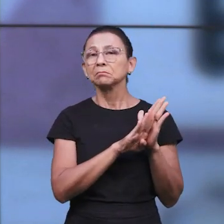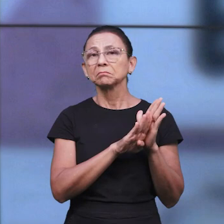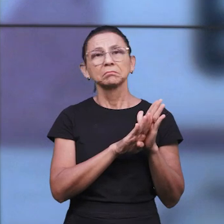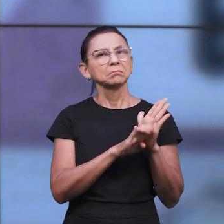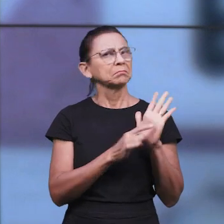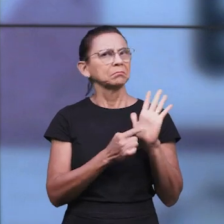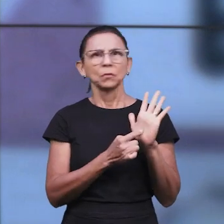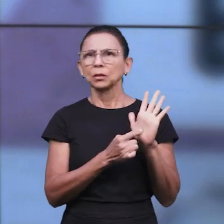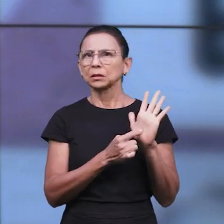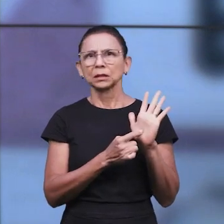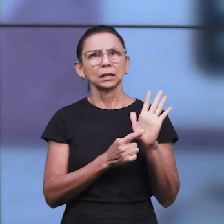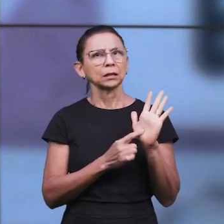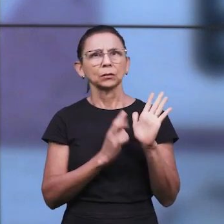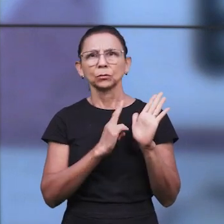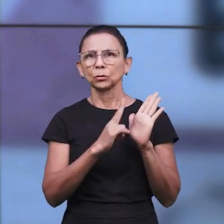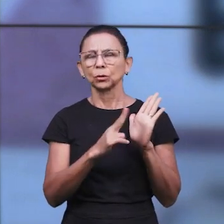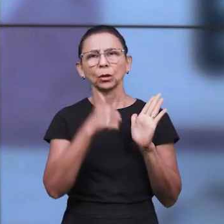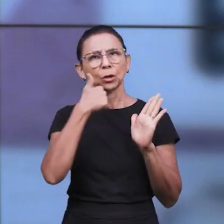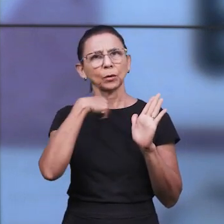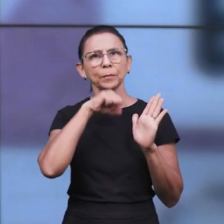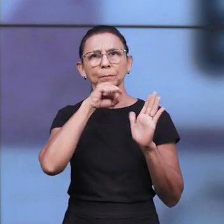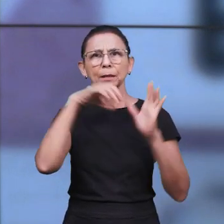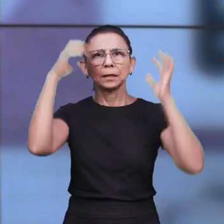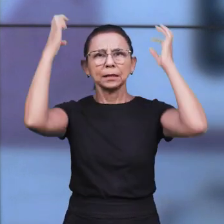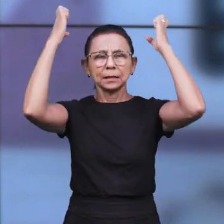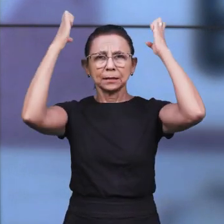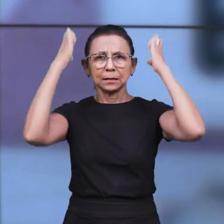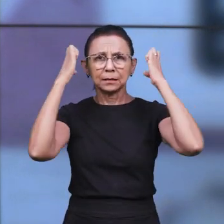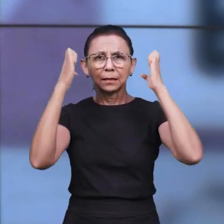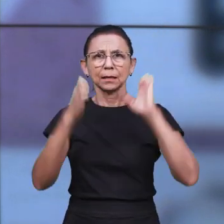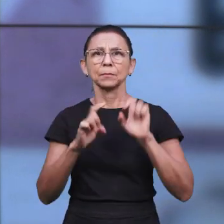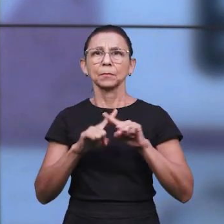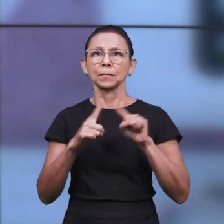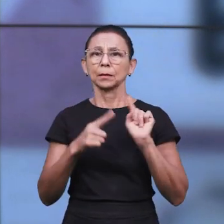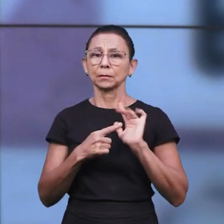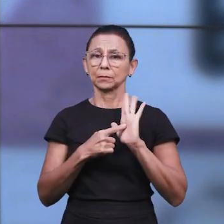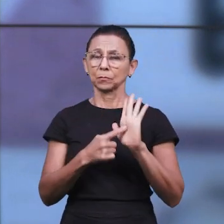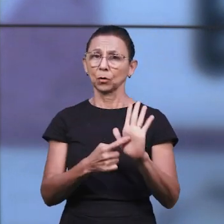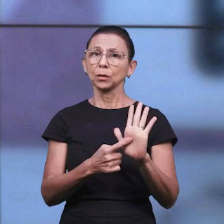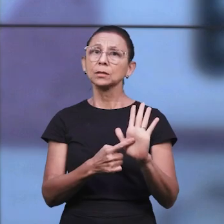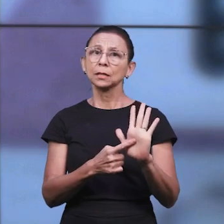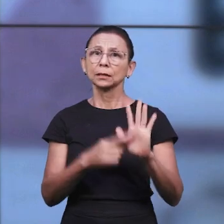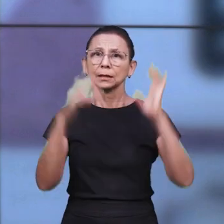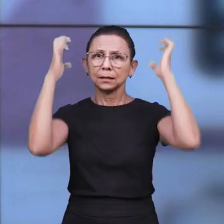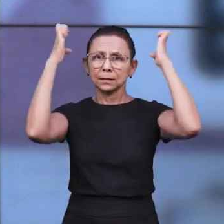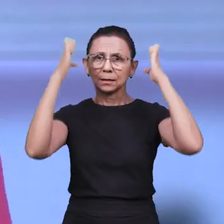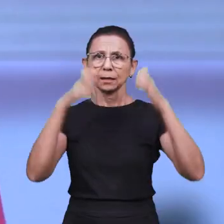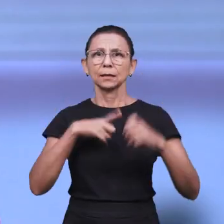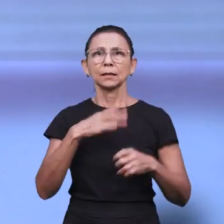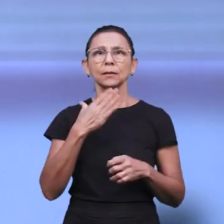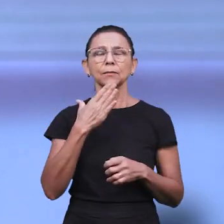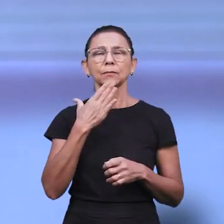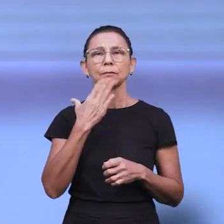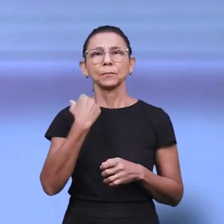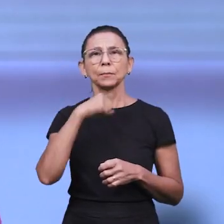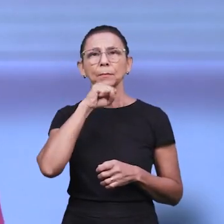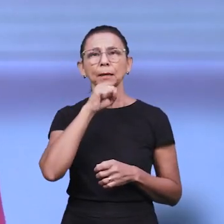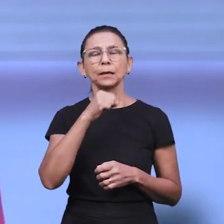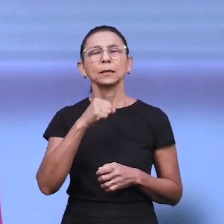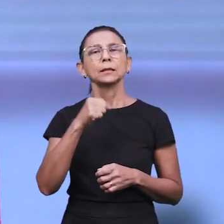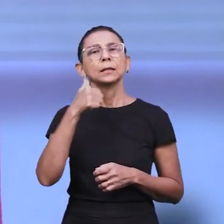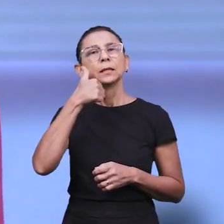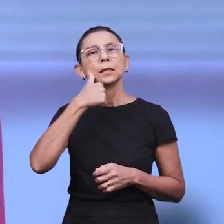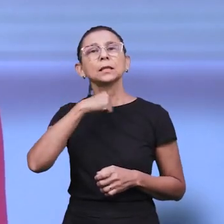mãe, a Bíblia não deixa de declarar a composição familiar da casa de Esther. Ela teve um pai e uma